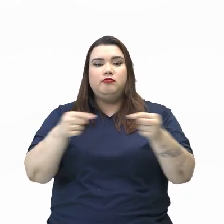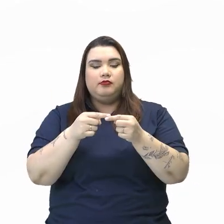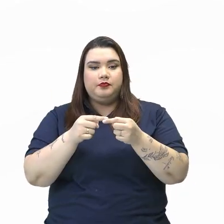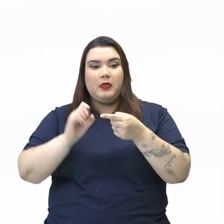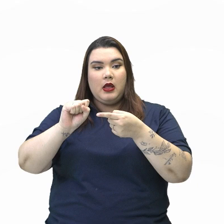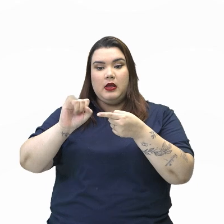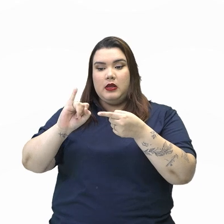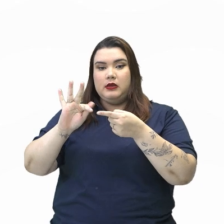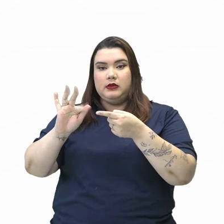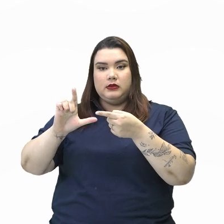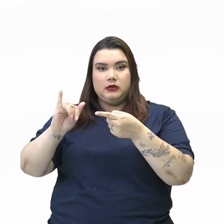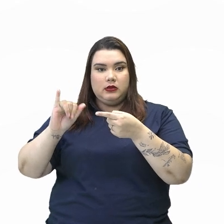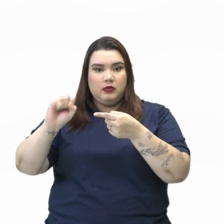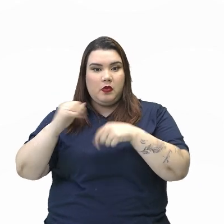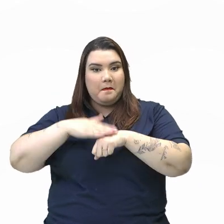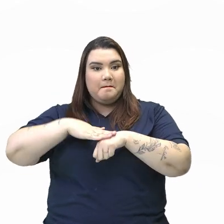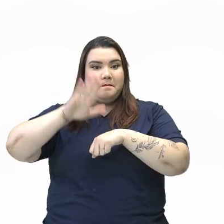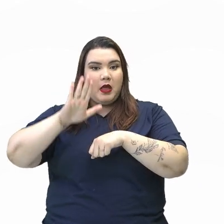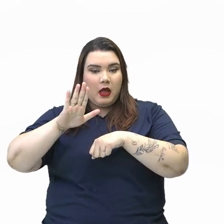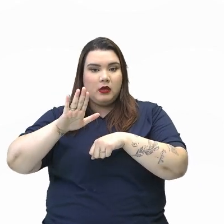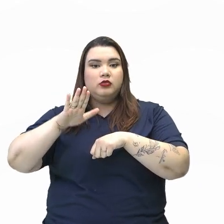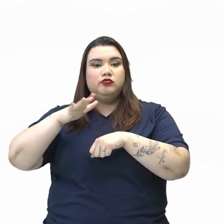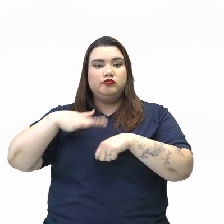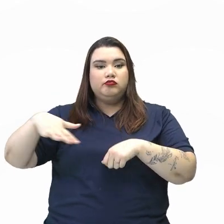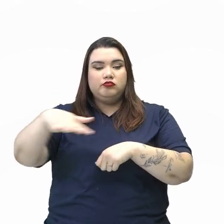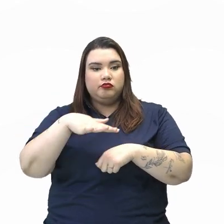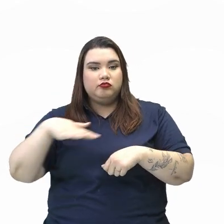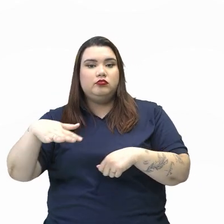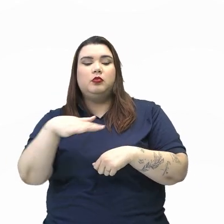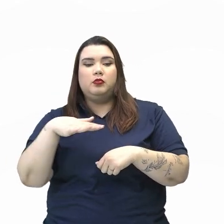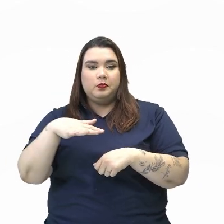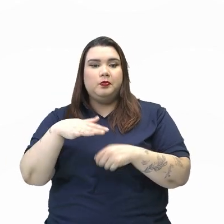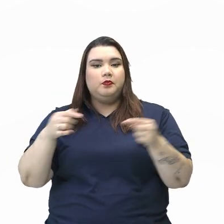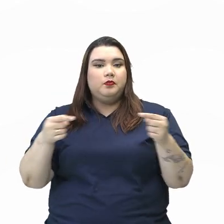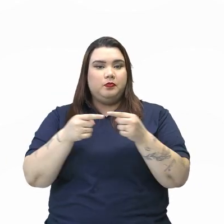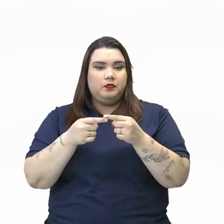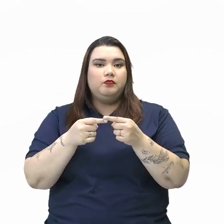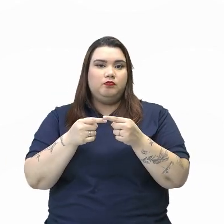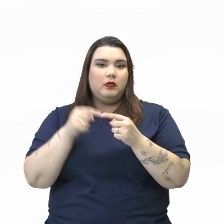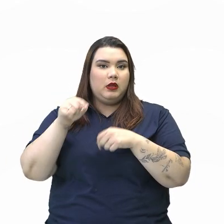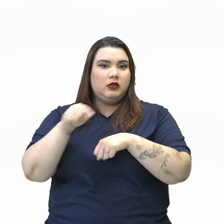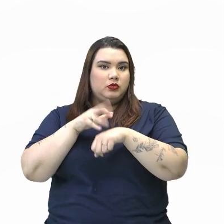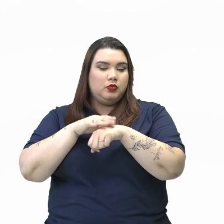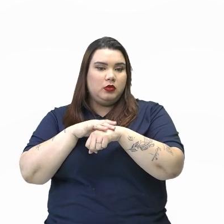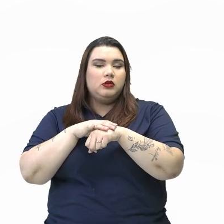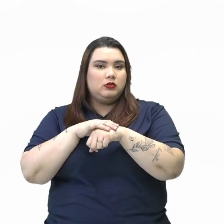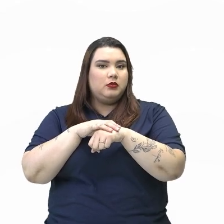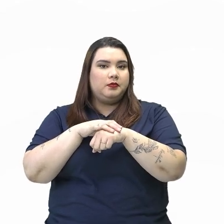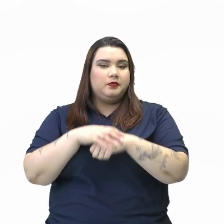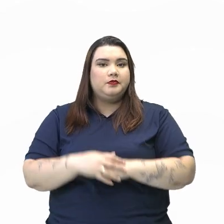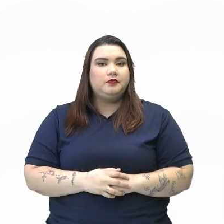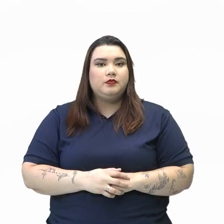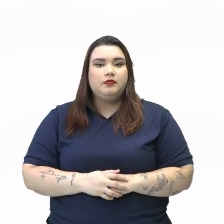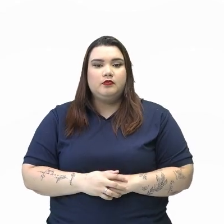sífilis, ela é mais notificada, né, dado a sua gravidade, né, no que diz respeito ao quadro